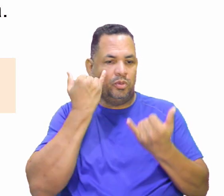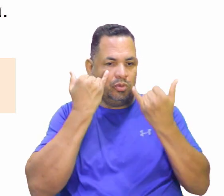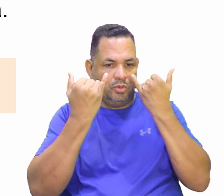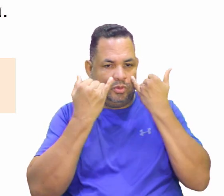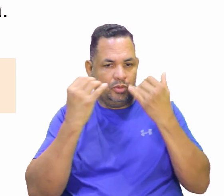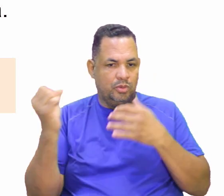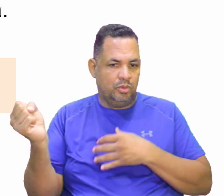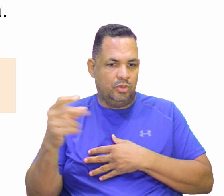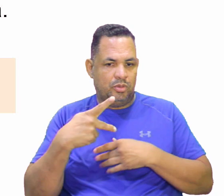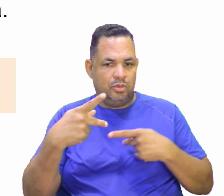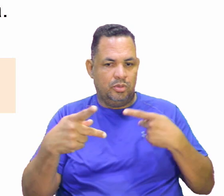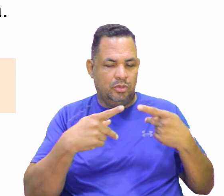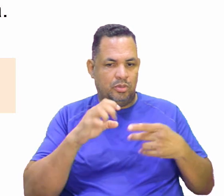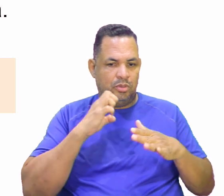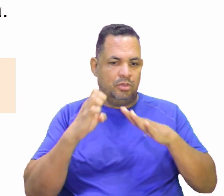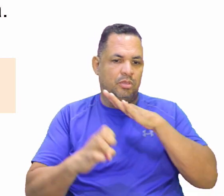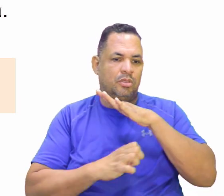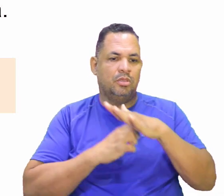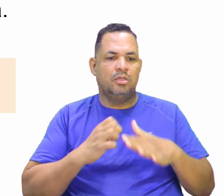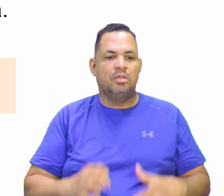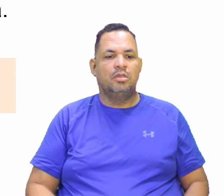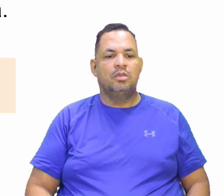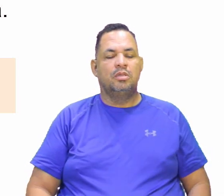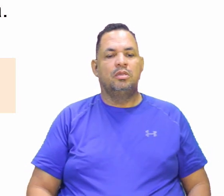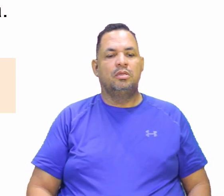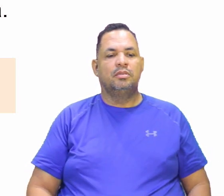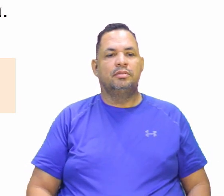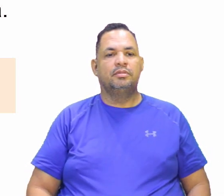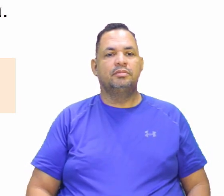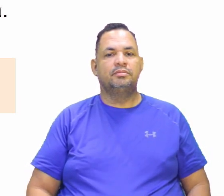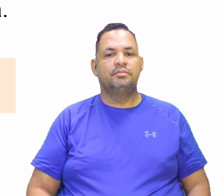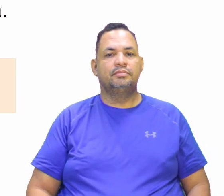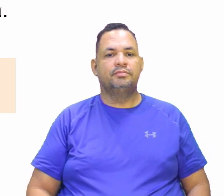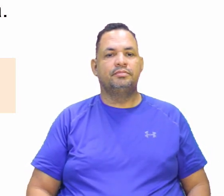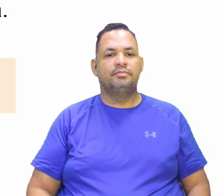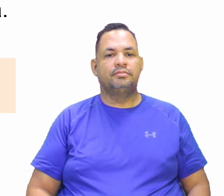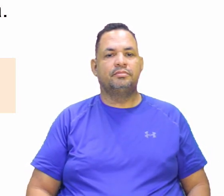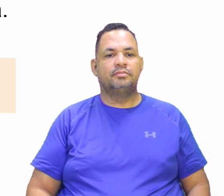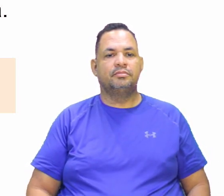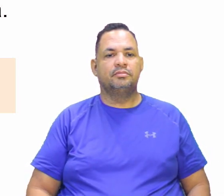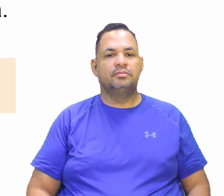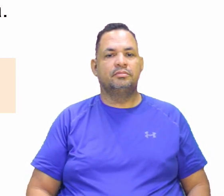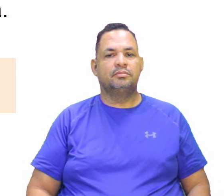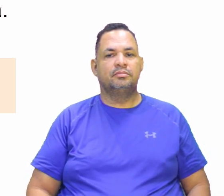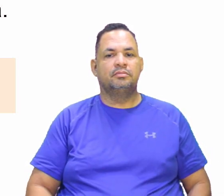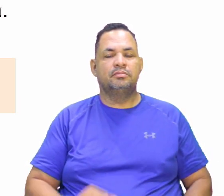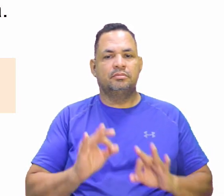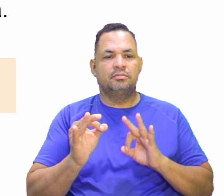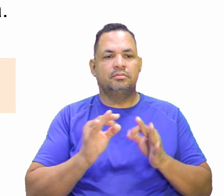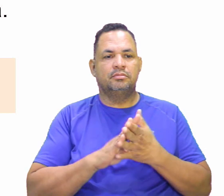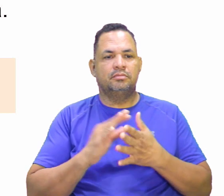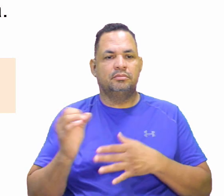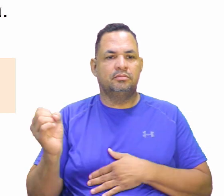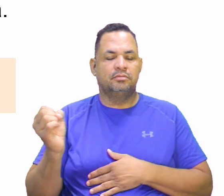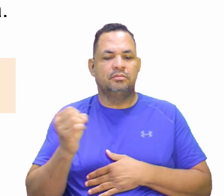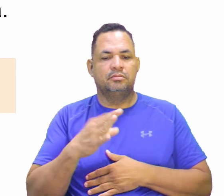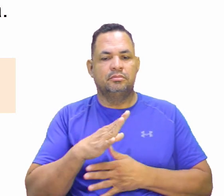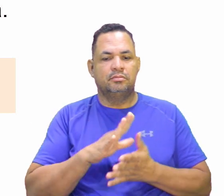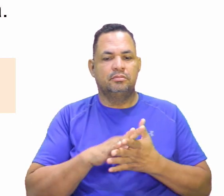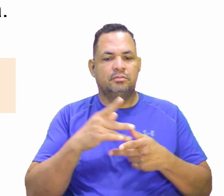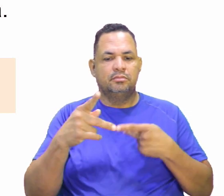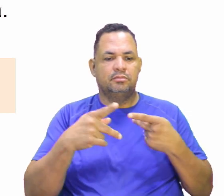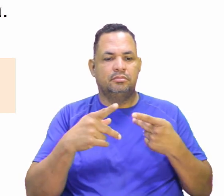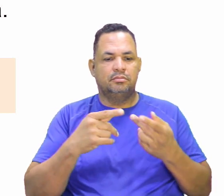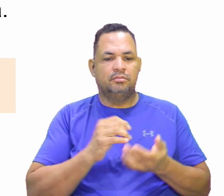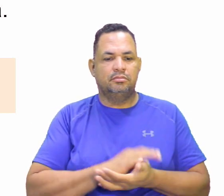da empresa. Tá certo? Nada de colocar informei-lhe sobre os novos planos da empresa. Não